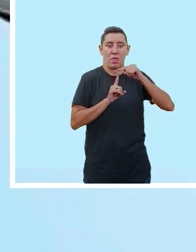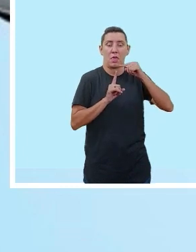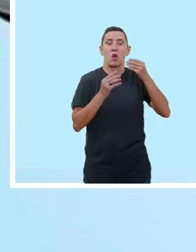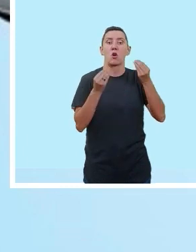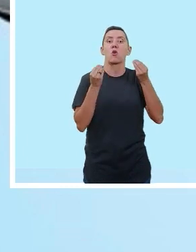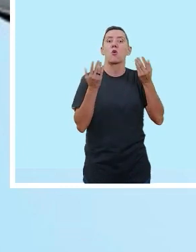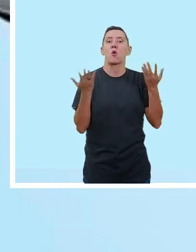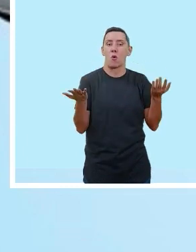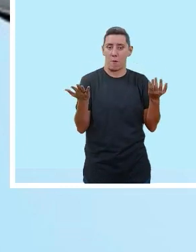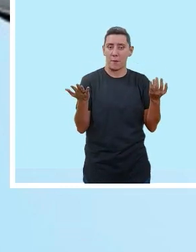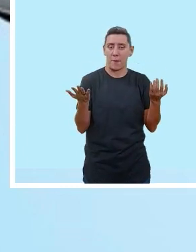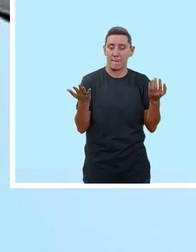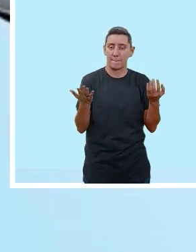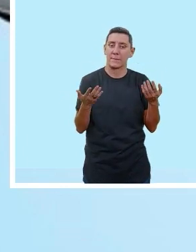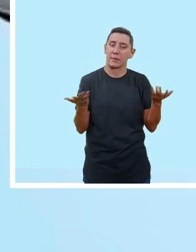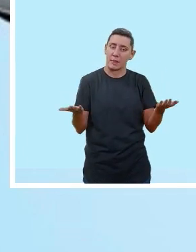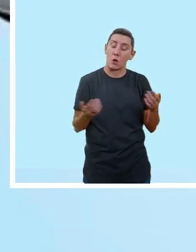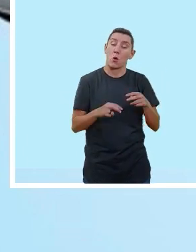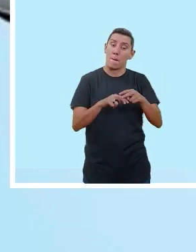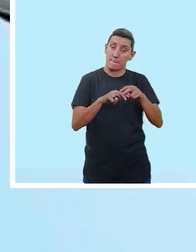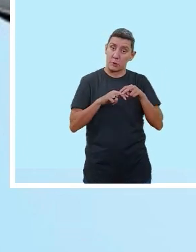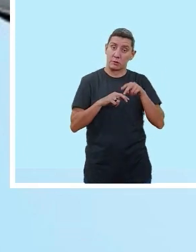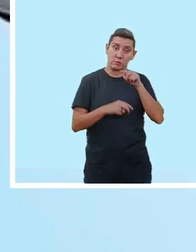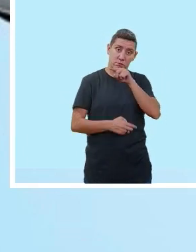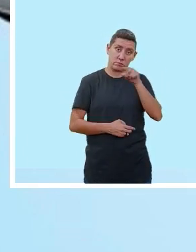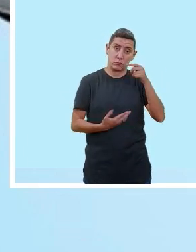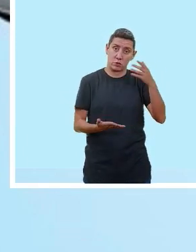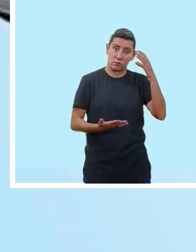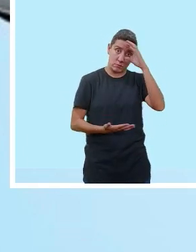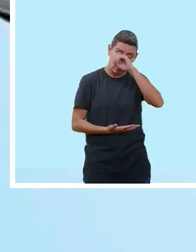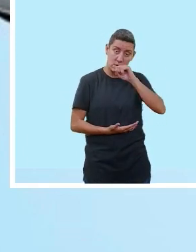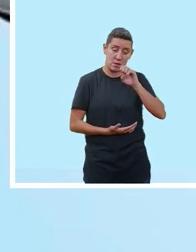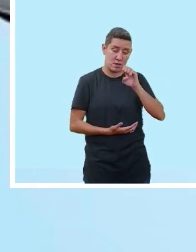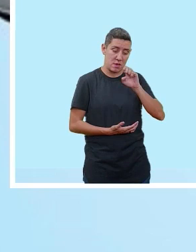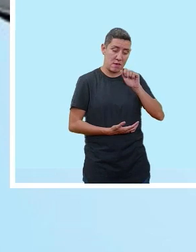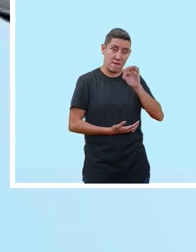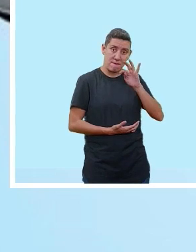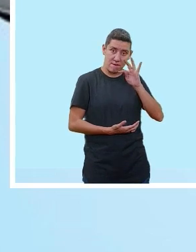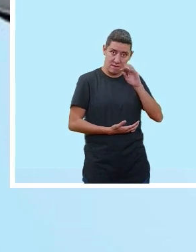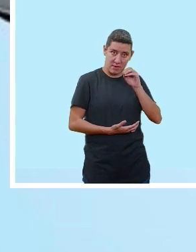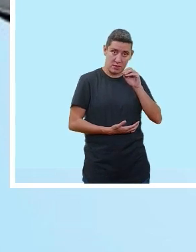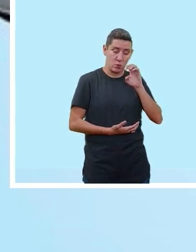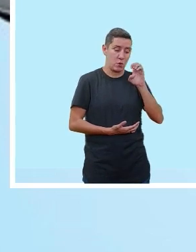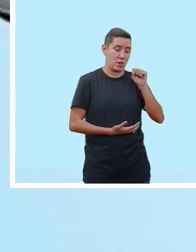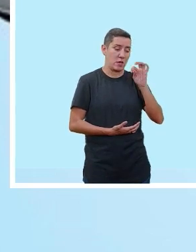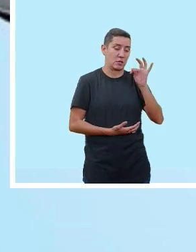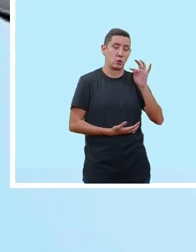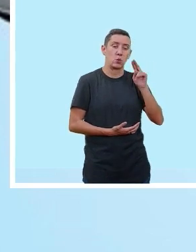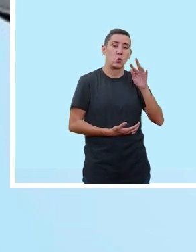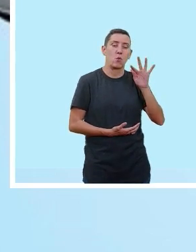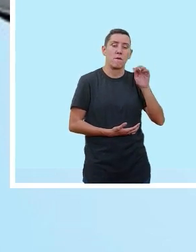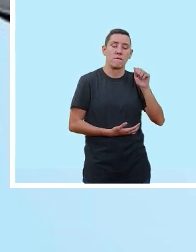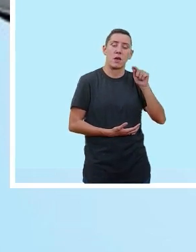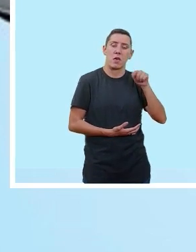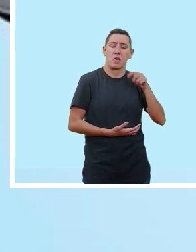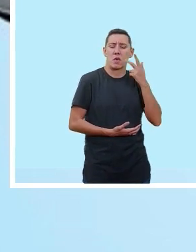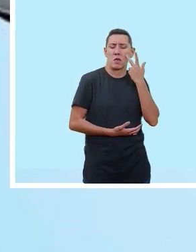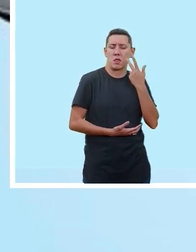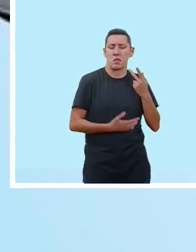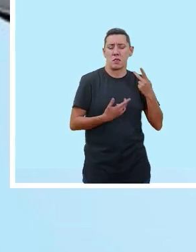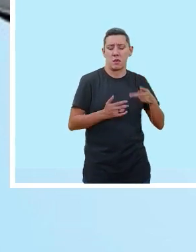a mensagem o efeito estufa, ele é um efeito natural do planeta, mas em função